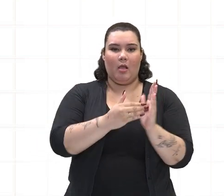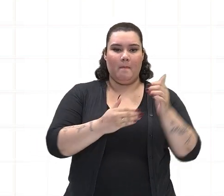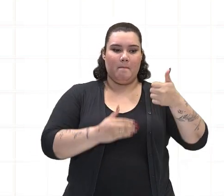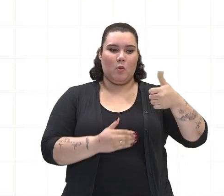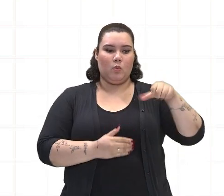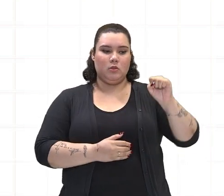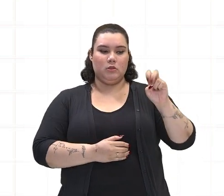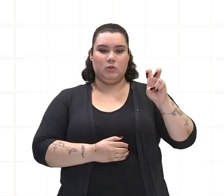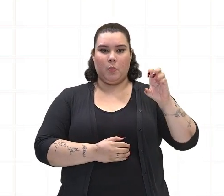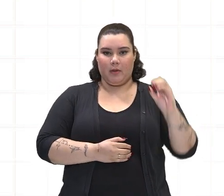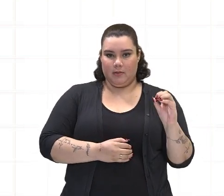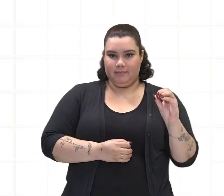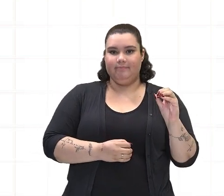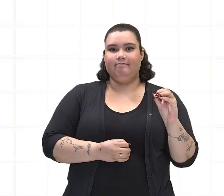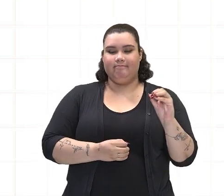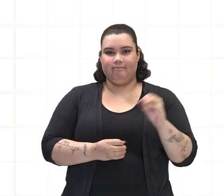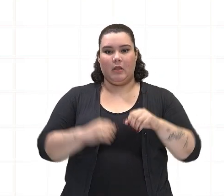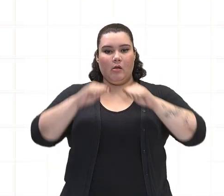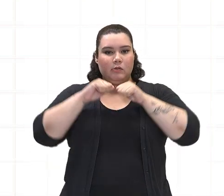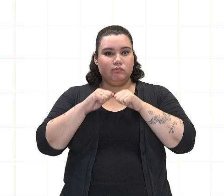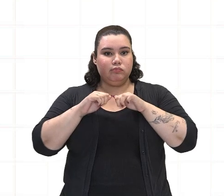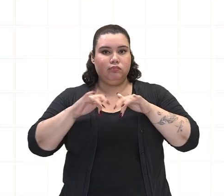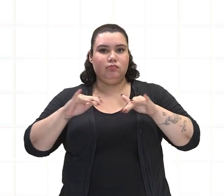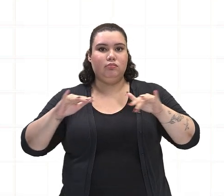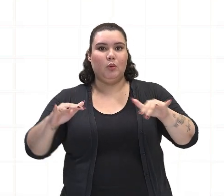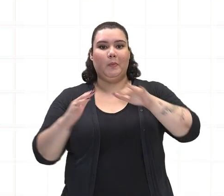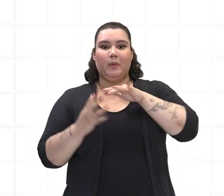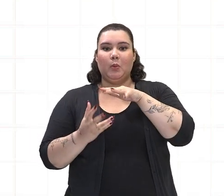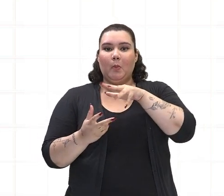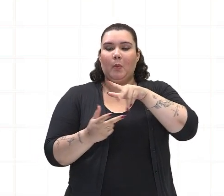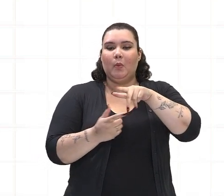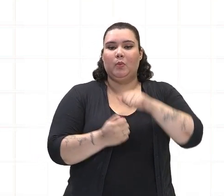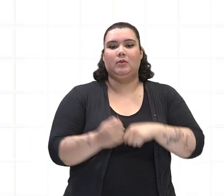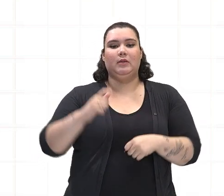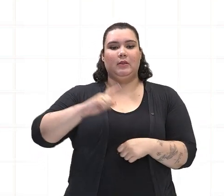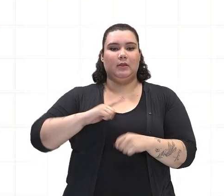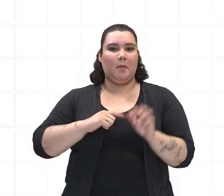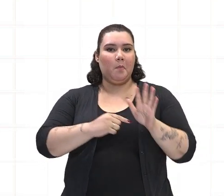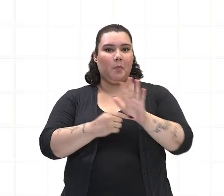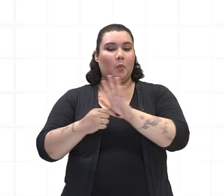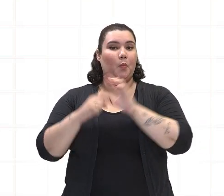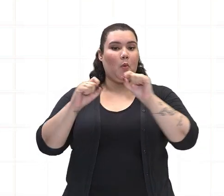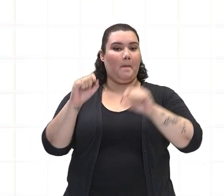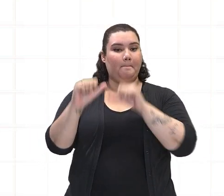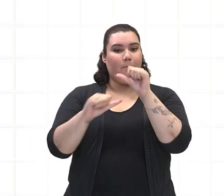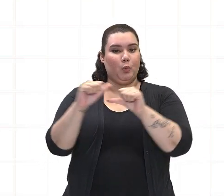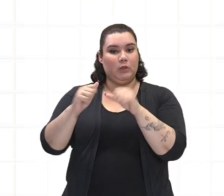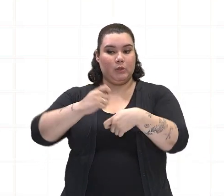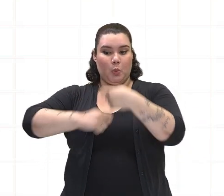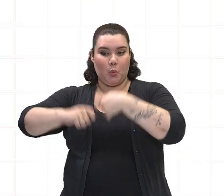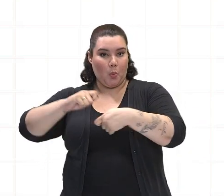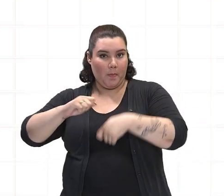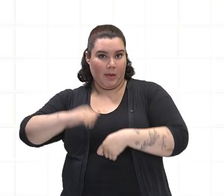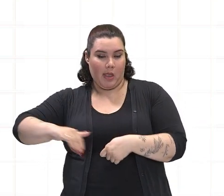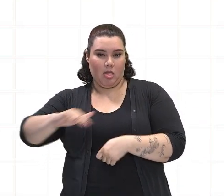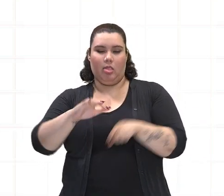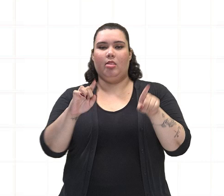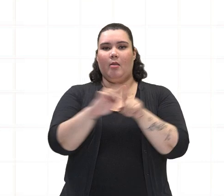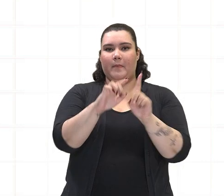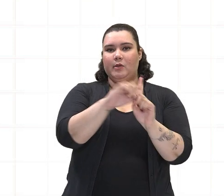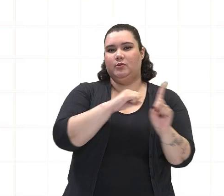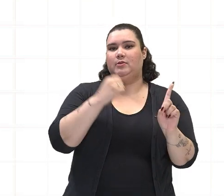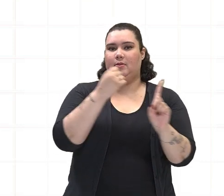1850. Seus impactos se espalharam globalmente, impulsionando mudanças econômicas e sociais